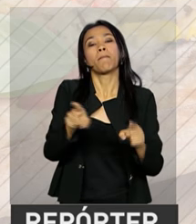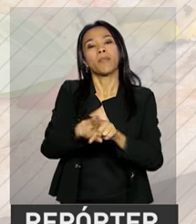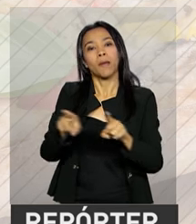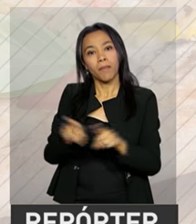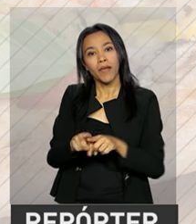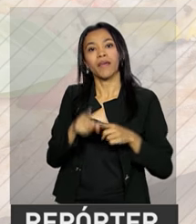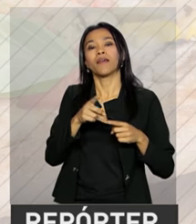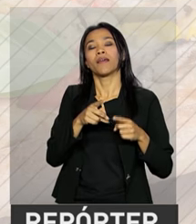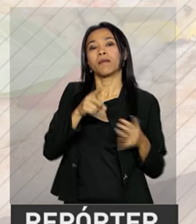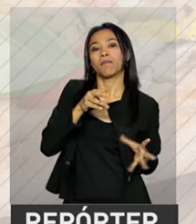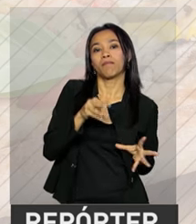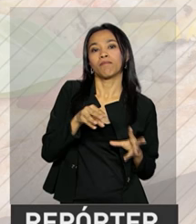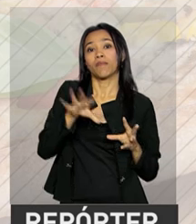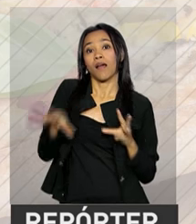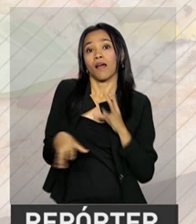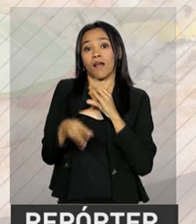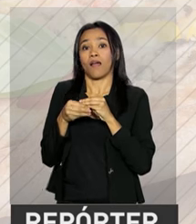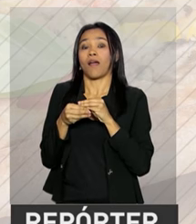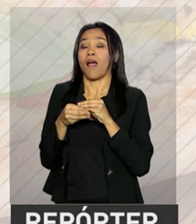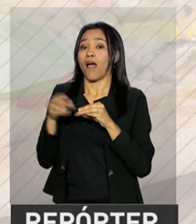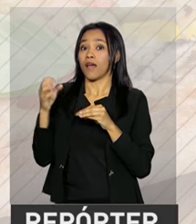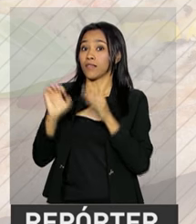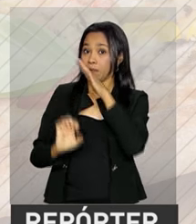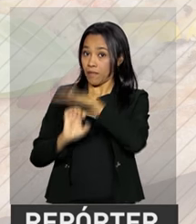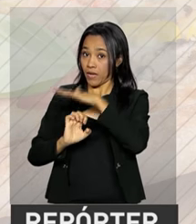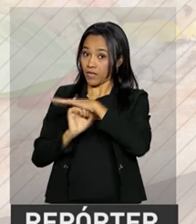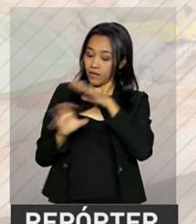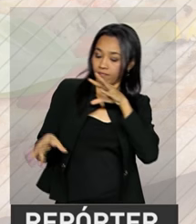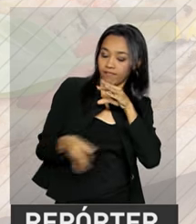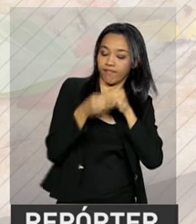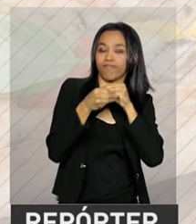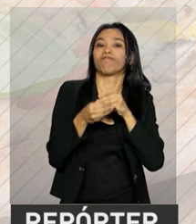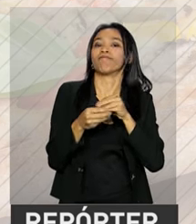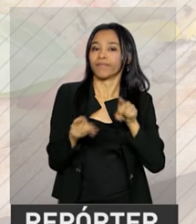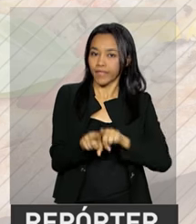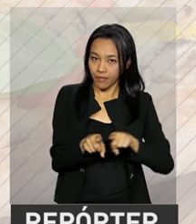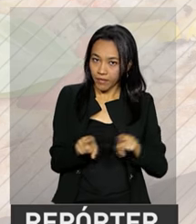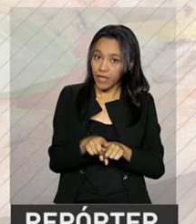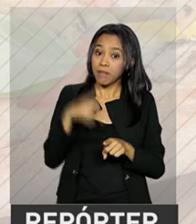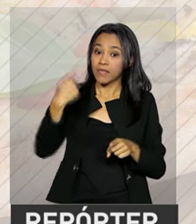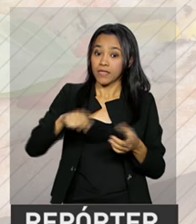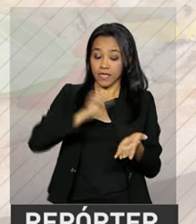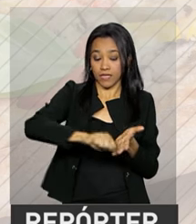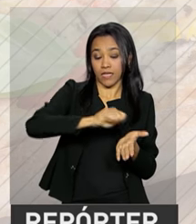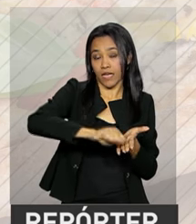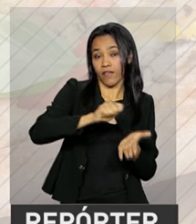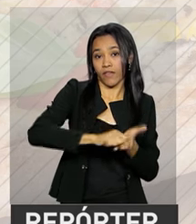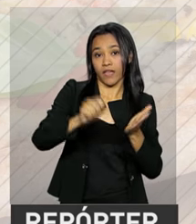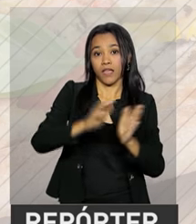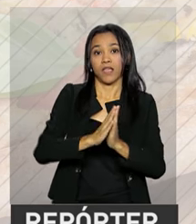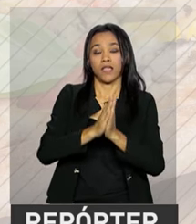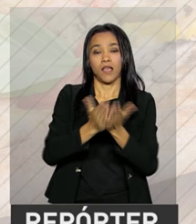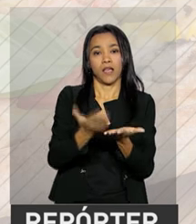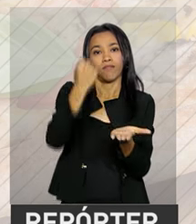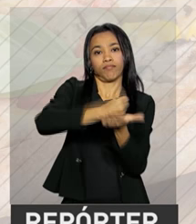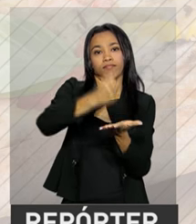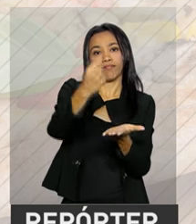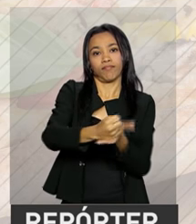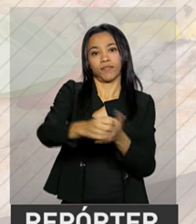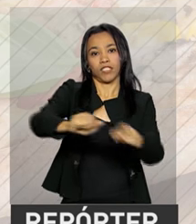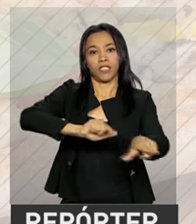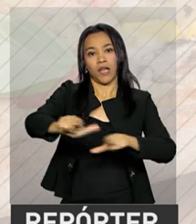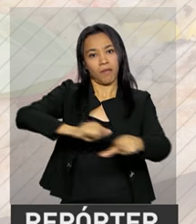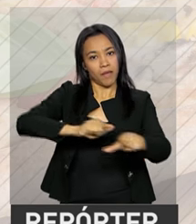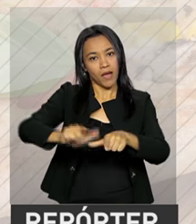como adicional pelas empresas. Os empregadores vão ter ainda que anotar na carteira de trabalho e no